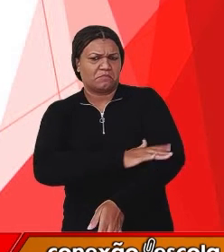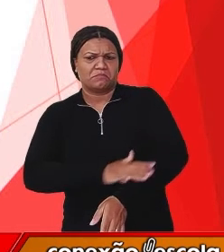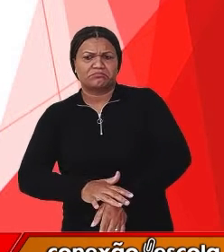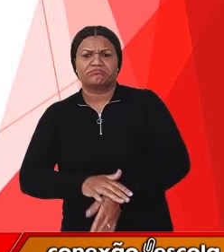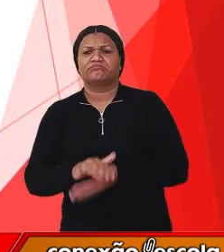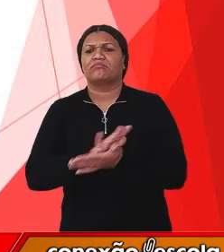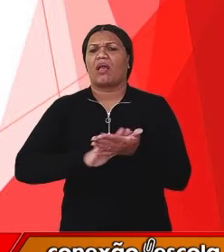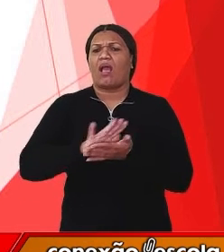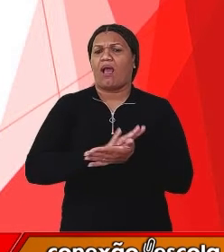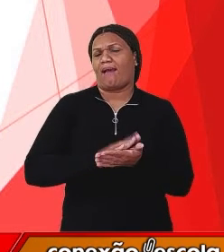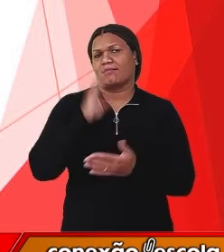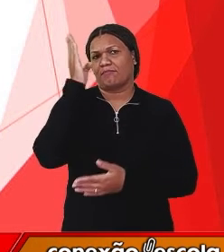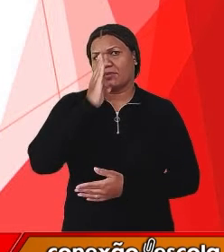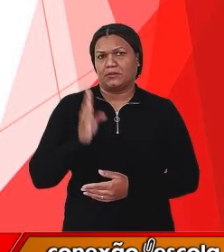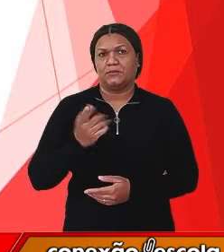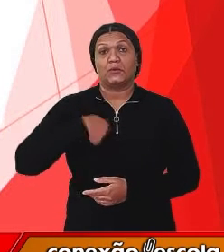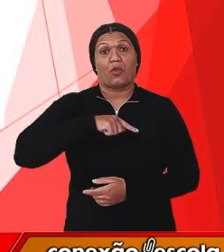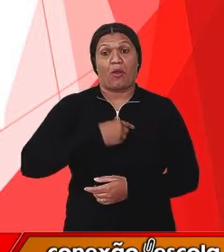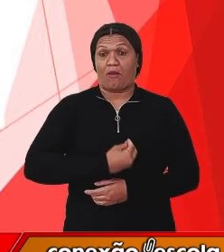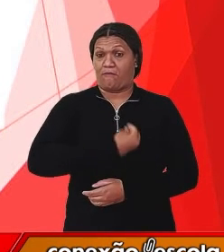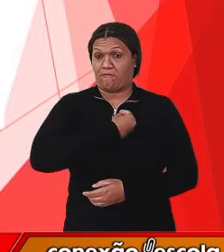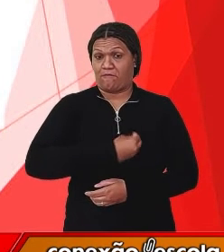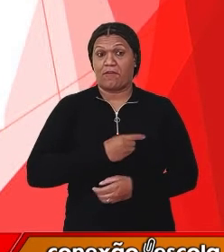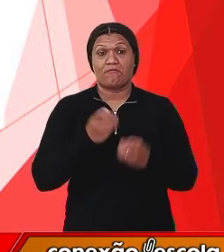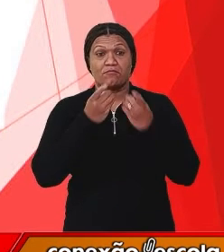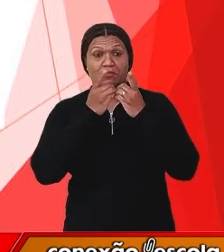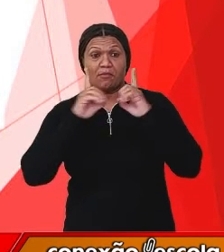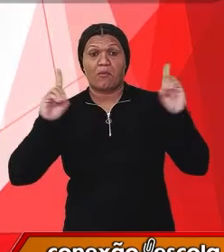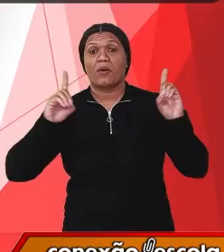nós vivemos numa democracia racial.